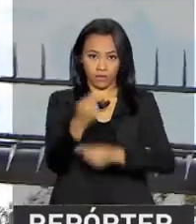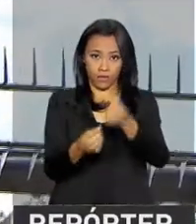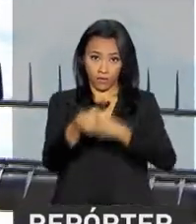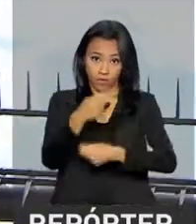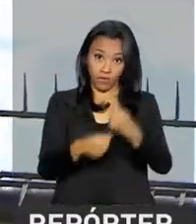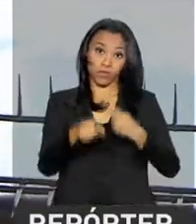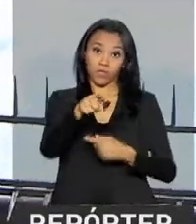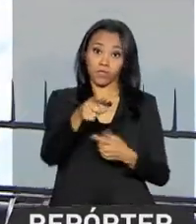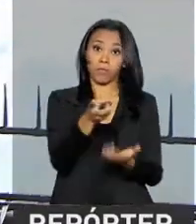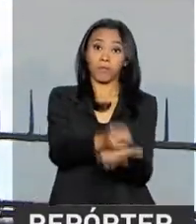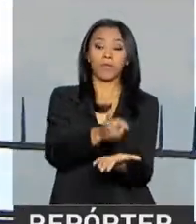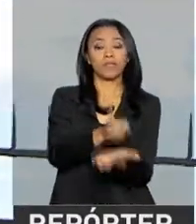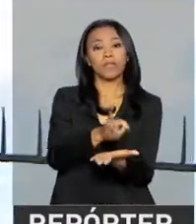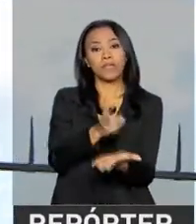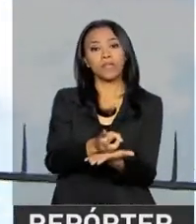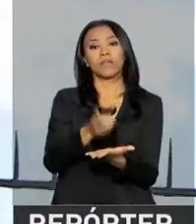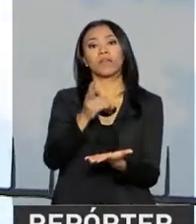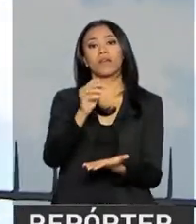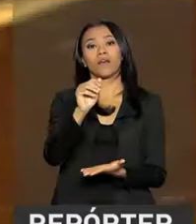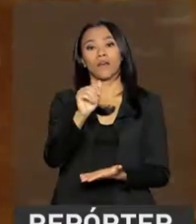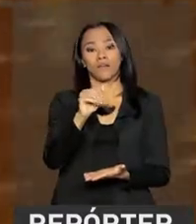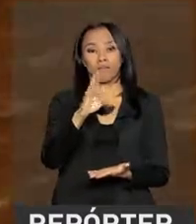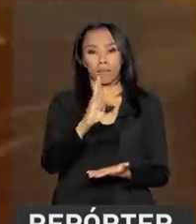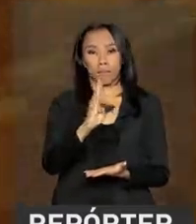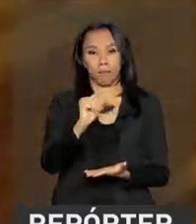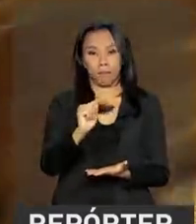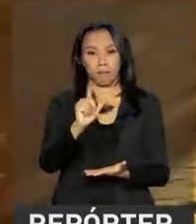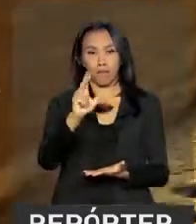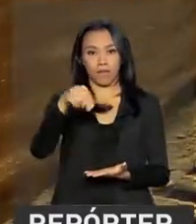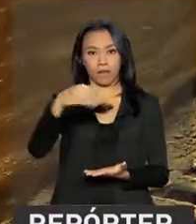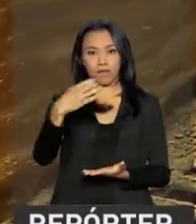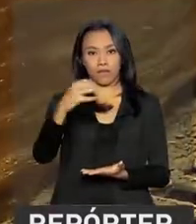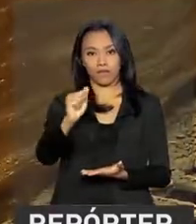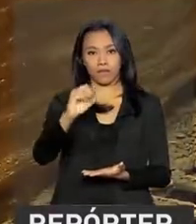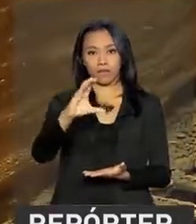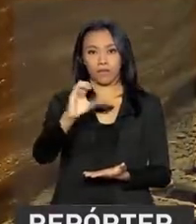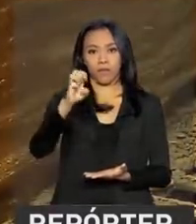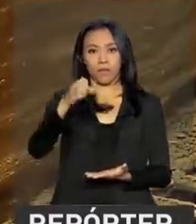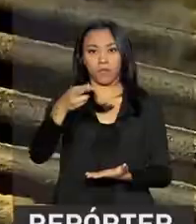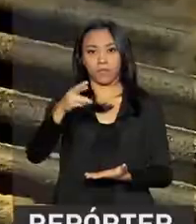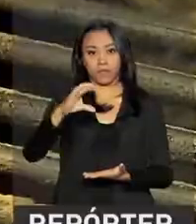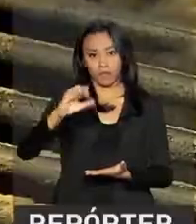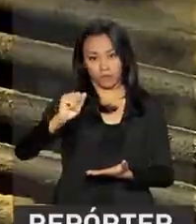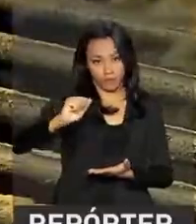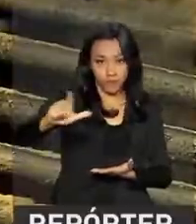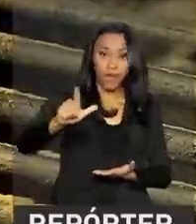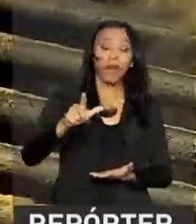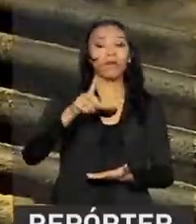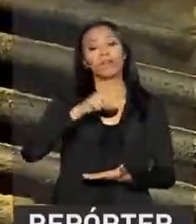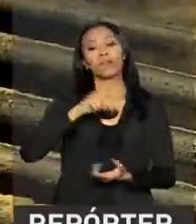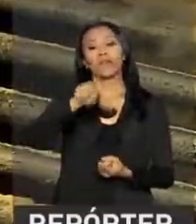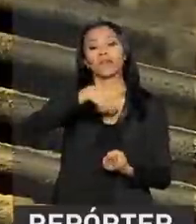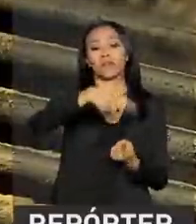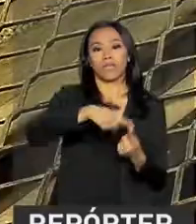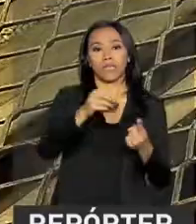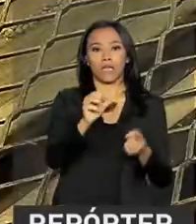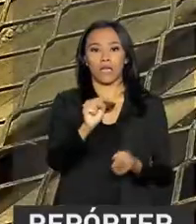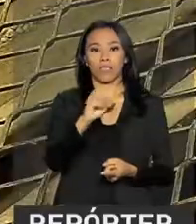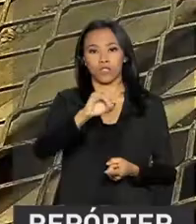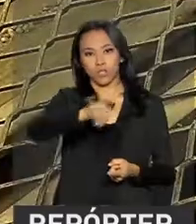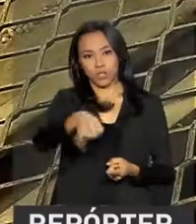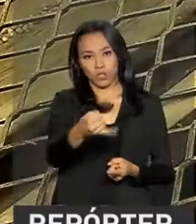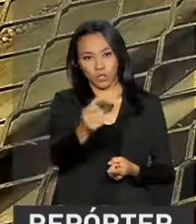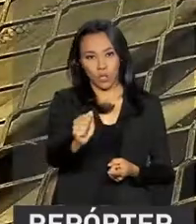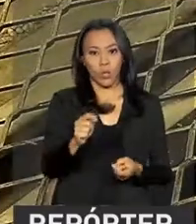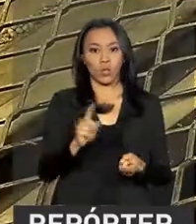balança comercial positiva no ano passado na liderança das nossas vendas lá fora está a soja e seus derivados como